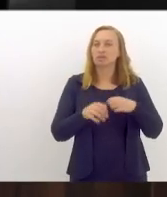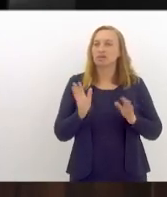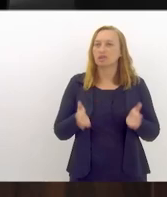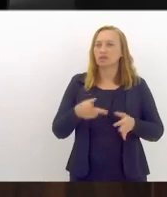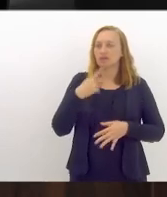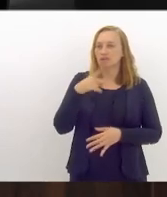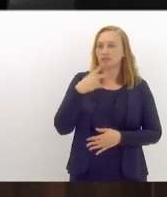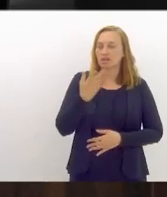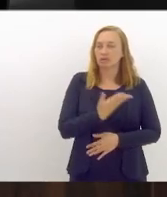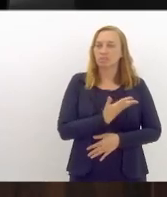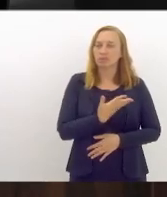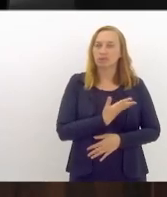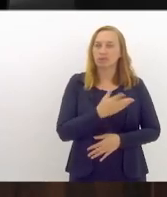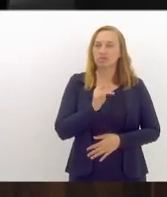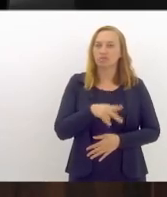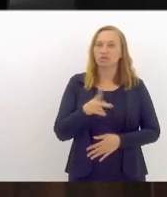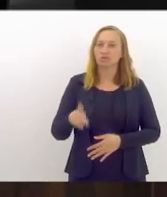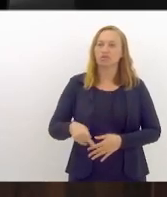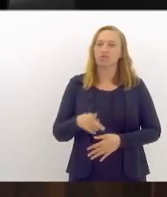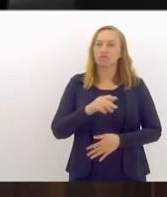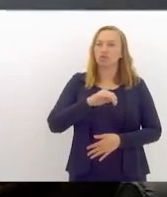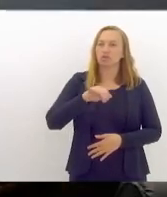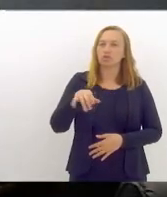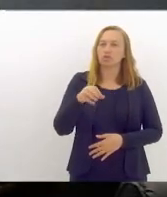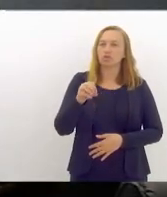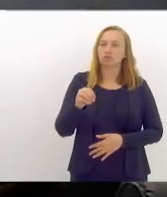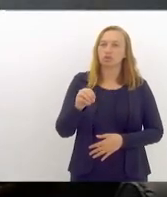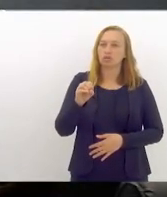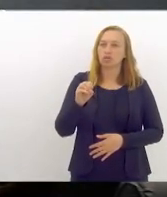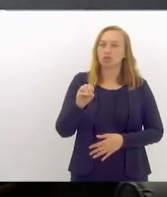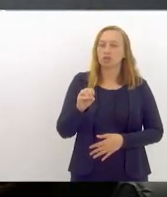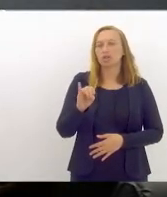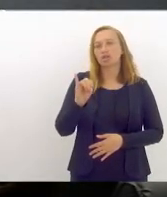ao nosso amigo professor Joilson Cabral